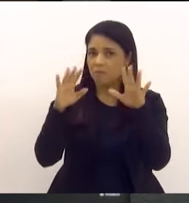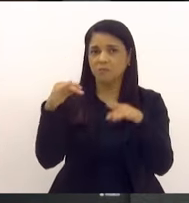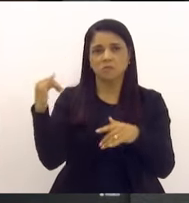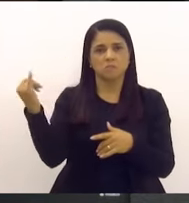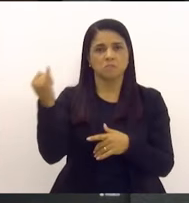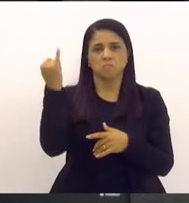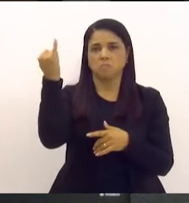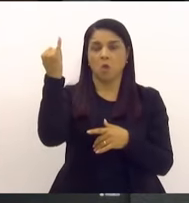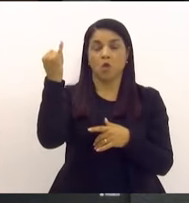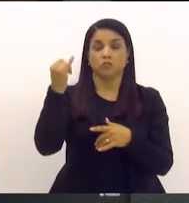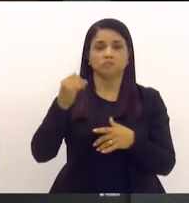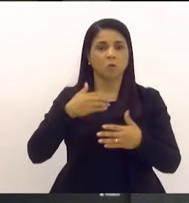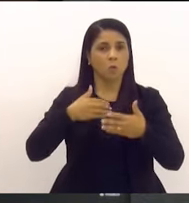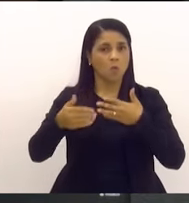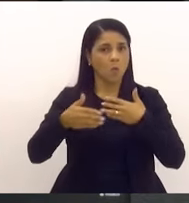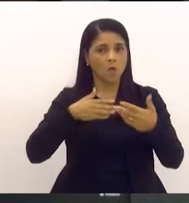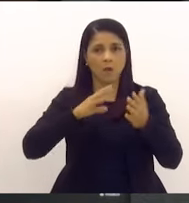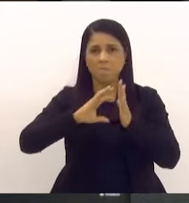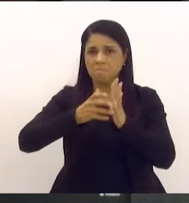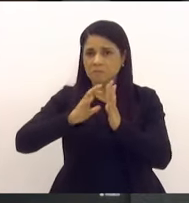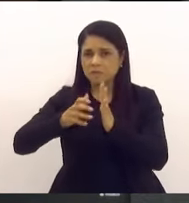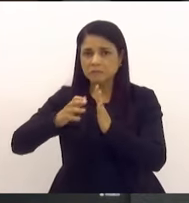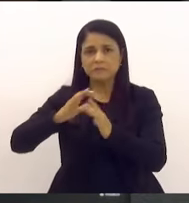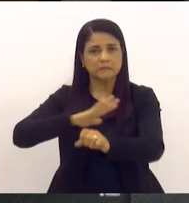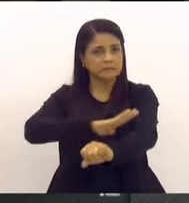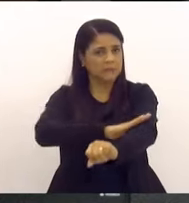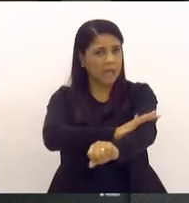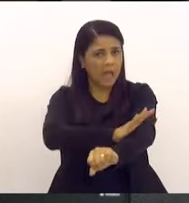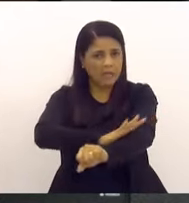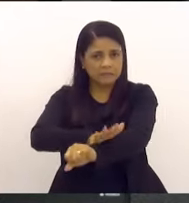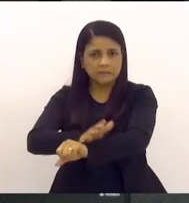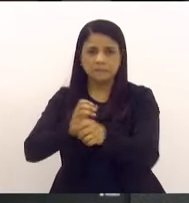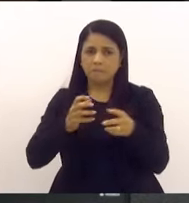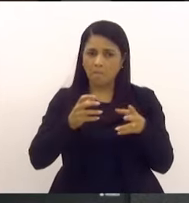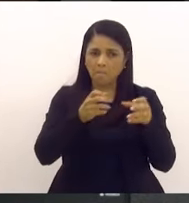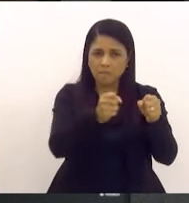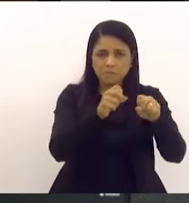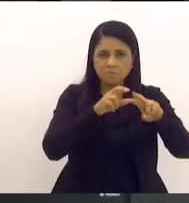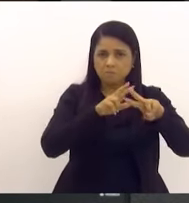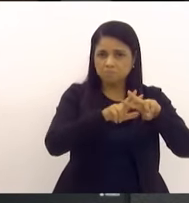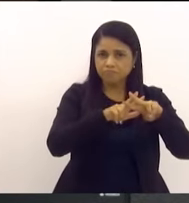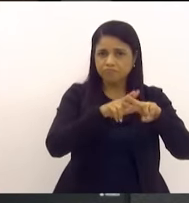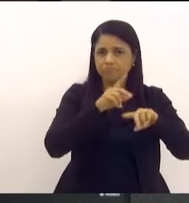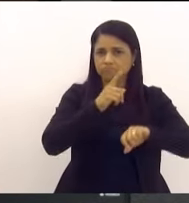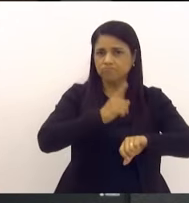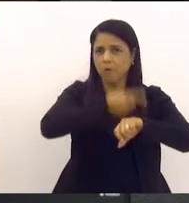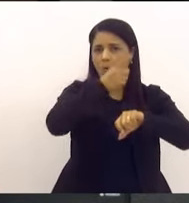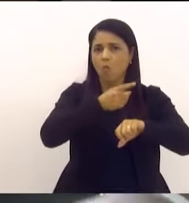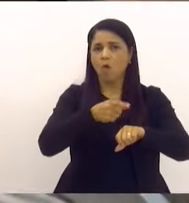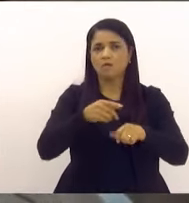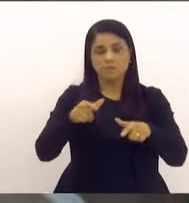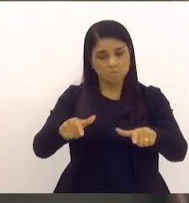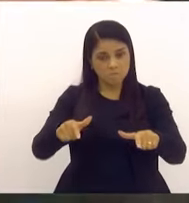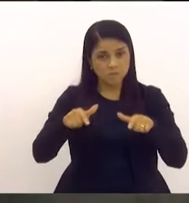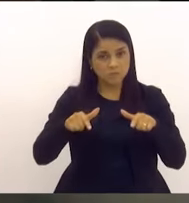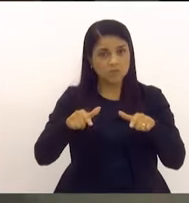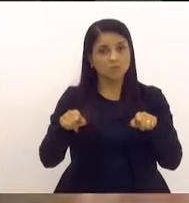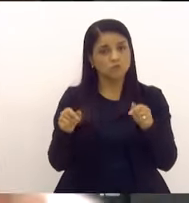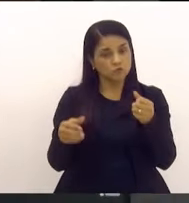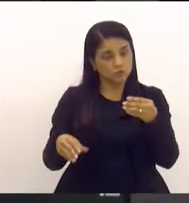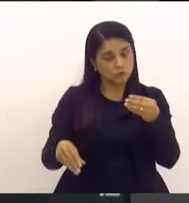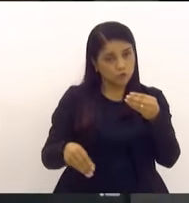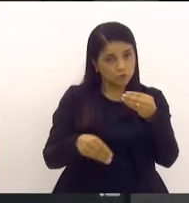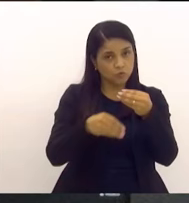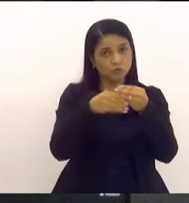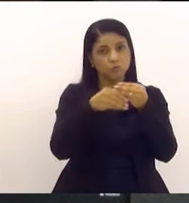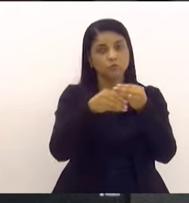partido for, cometeu racismo, preso em flagrante, Inclusive, essa moção também deve ter junto